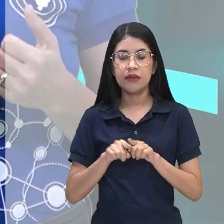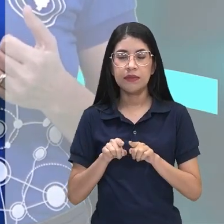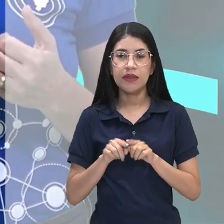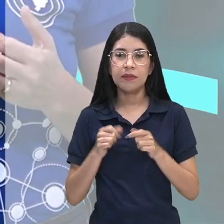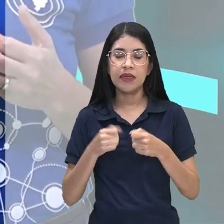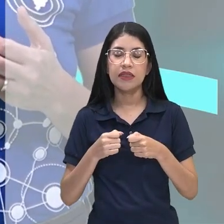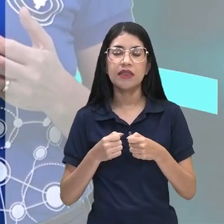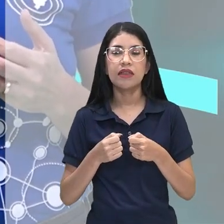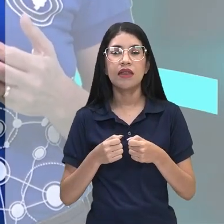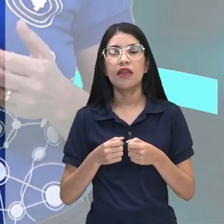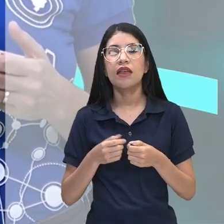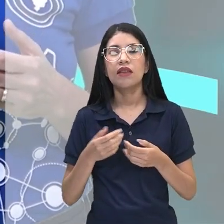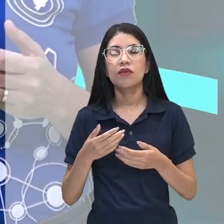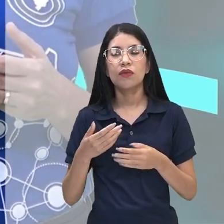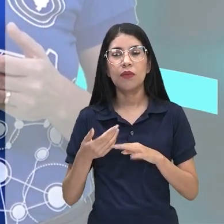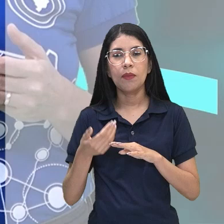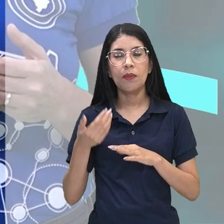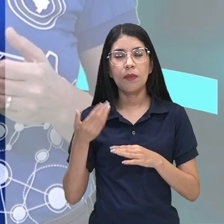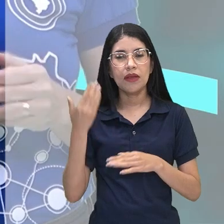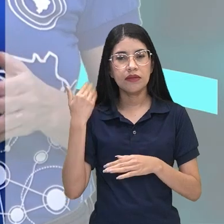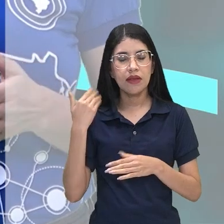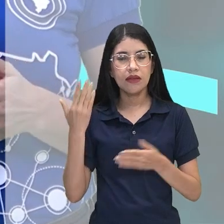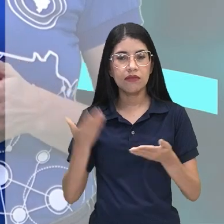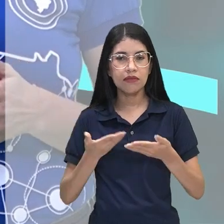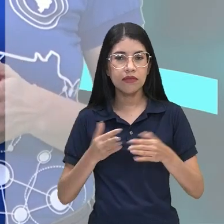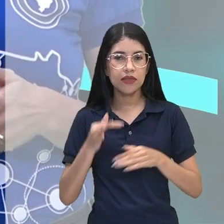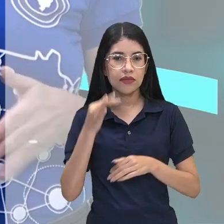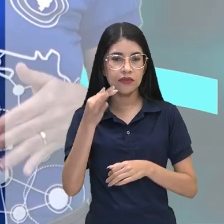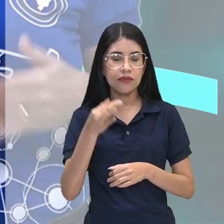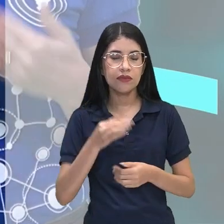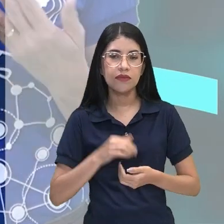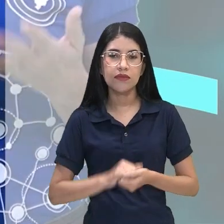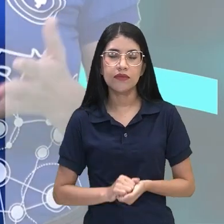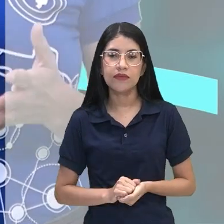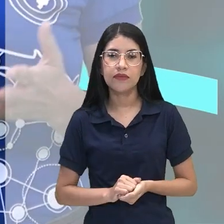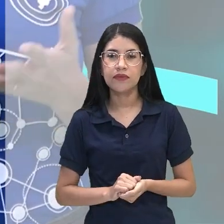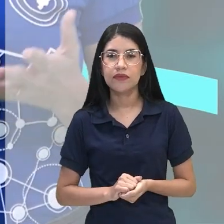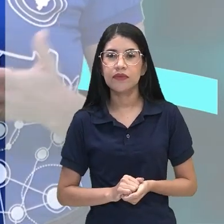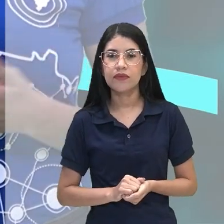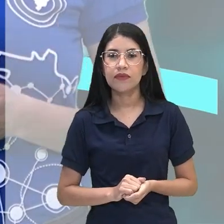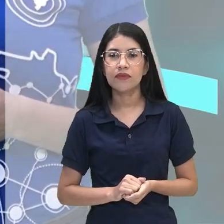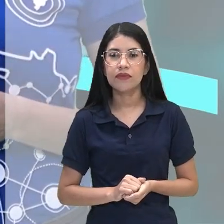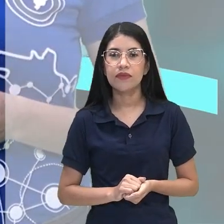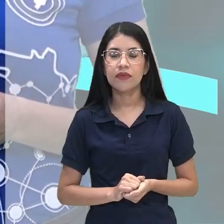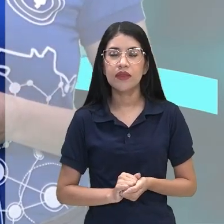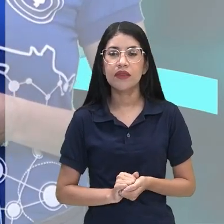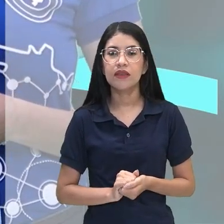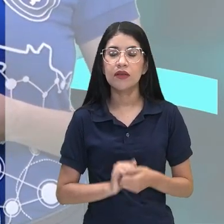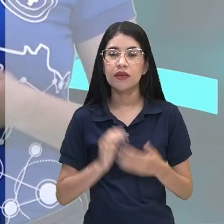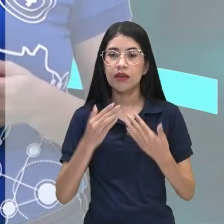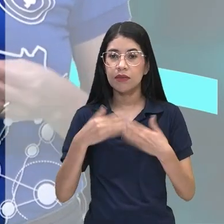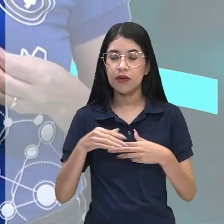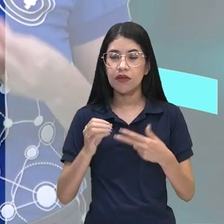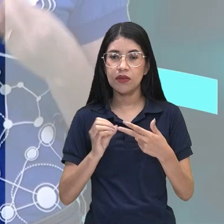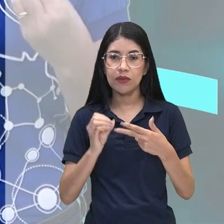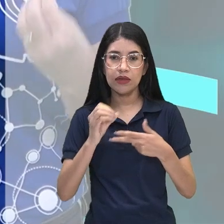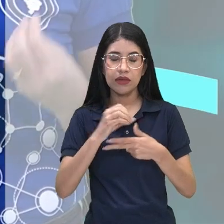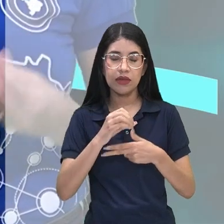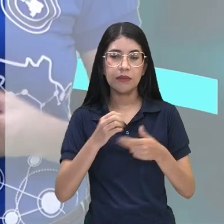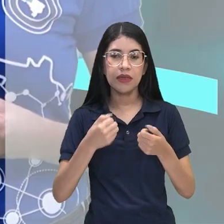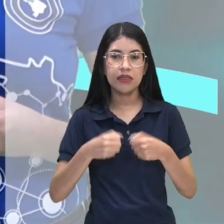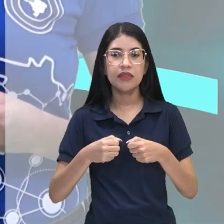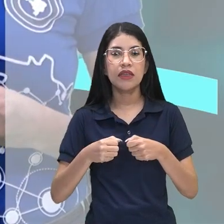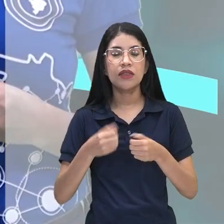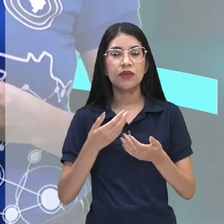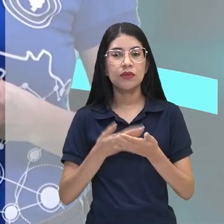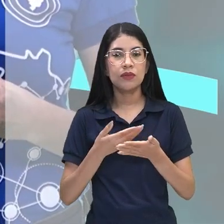do presente, do passado e do futuro, ok? Então, para a prova do Enem, a gente pode ir se preparando já